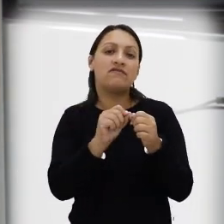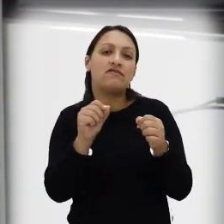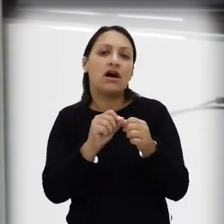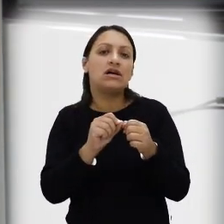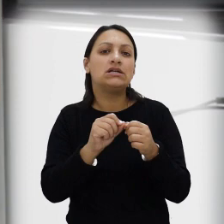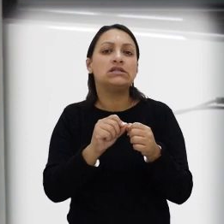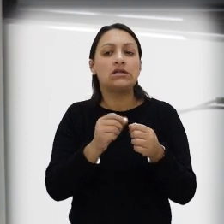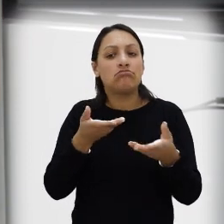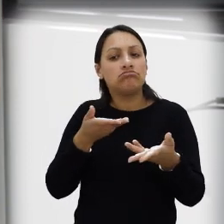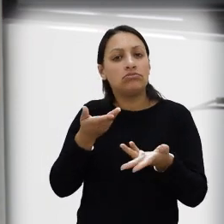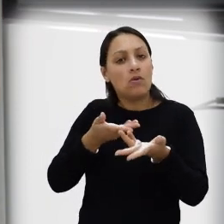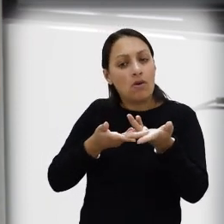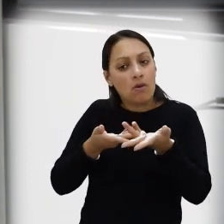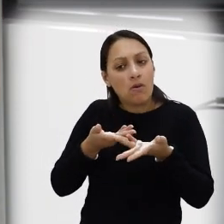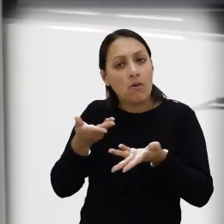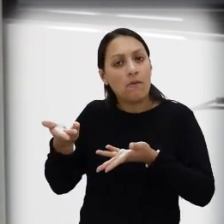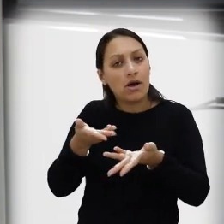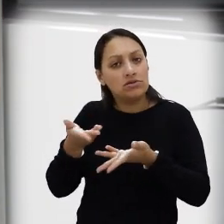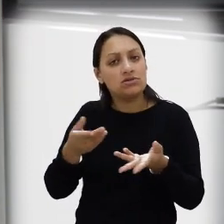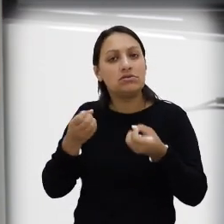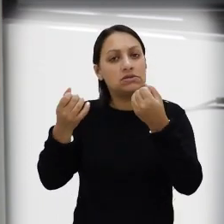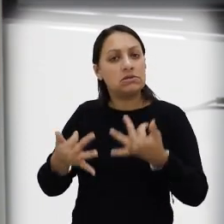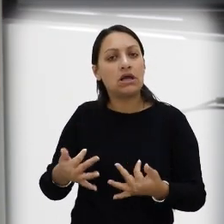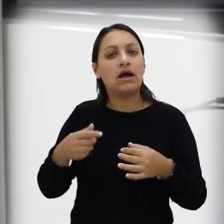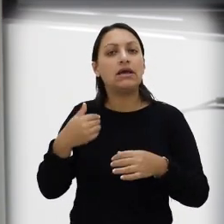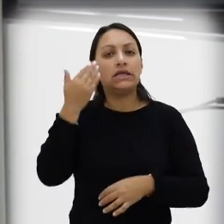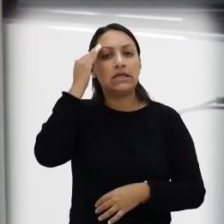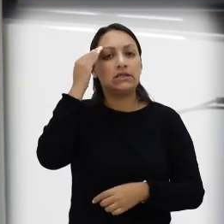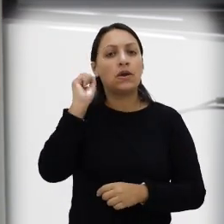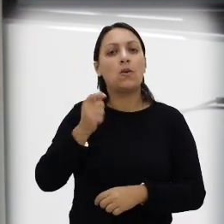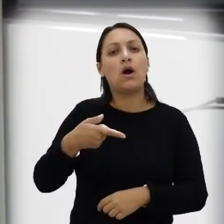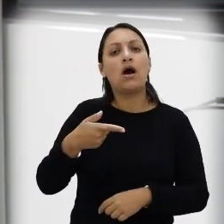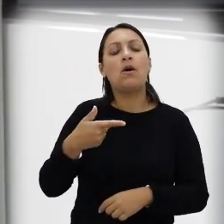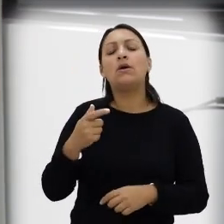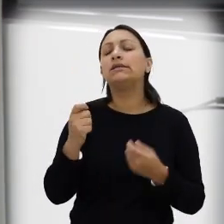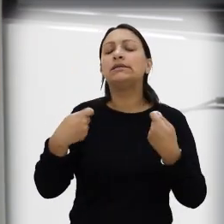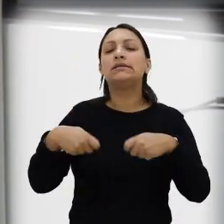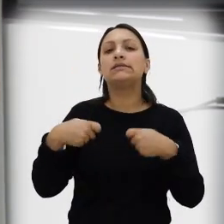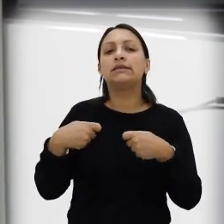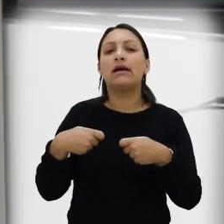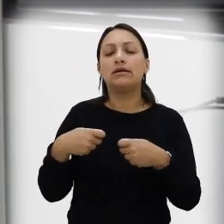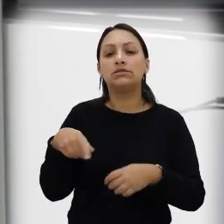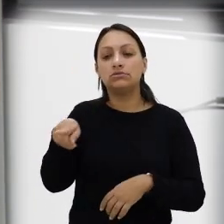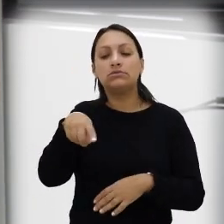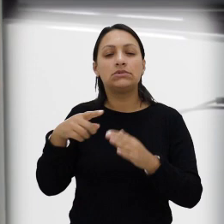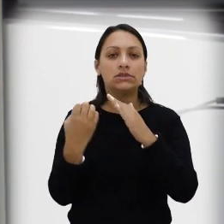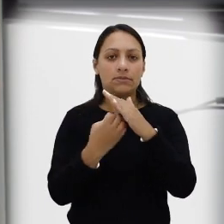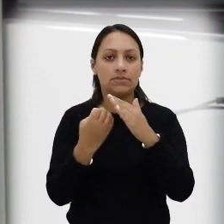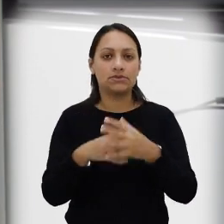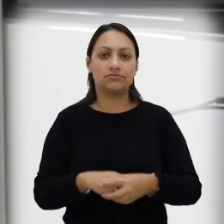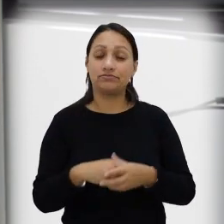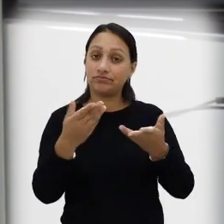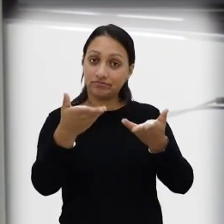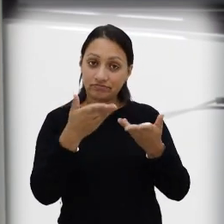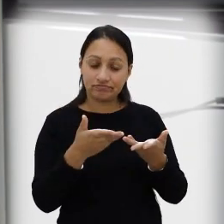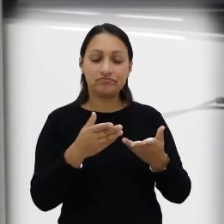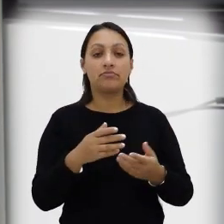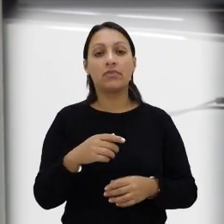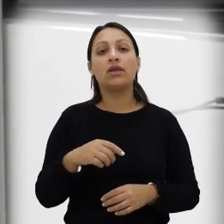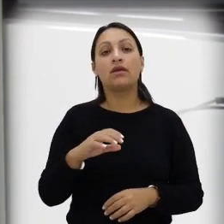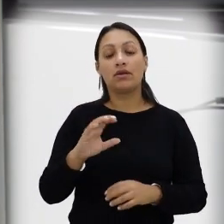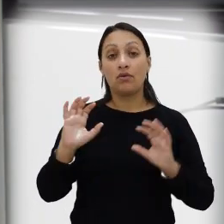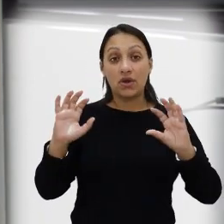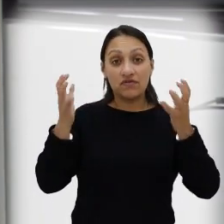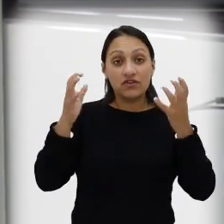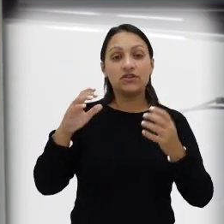entender qual é o gargalo e qual é a demanda dessas empresas. Um convite, isso mesmo. Esse evento ele vai acontecer na Universidade